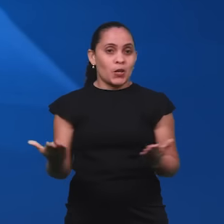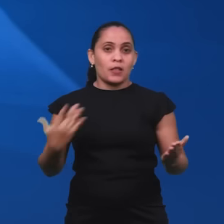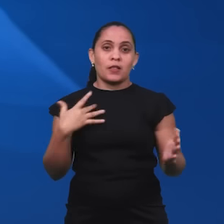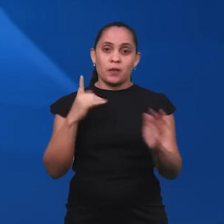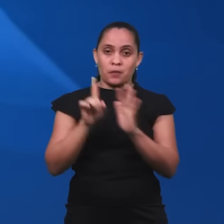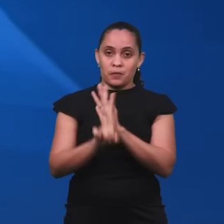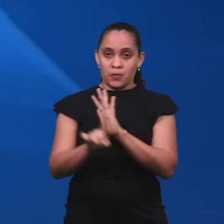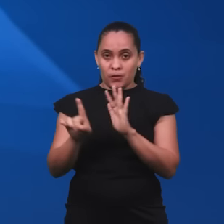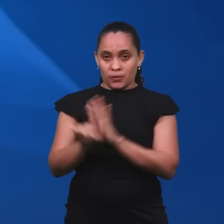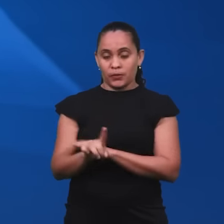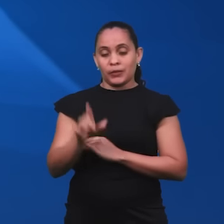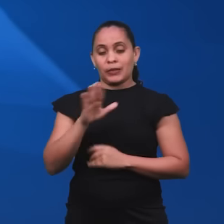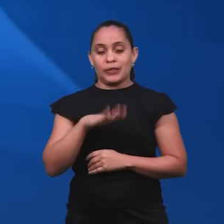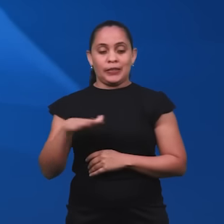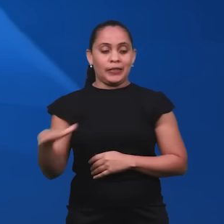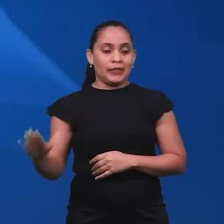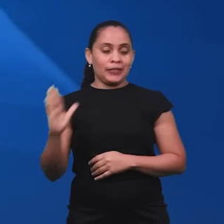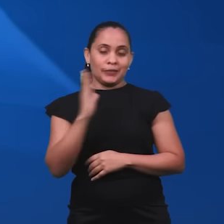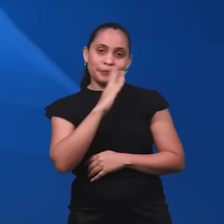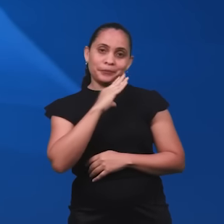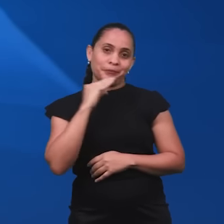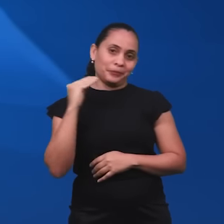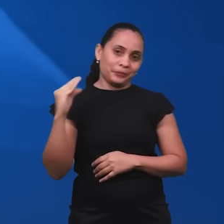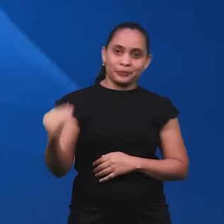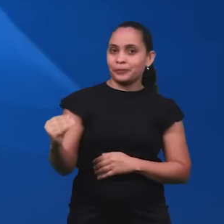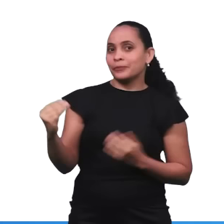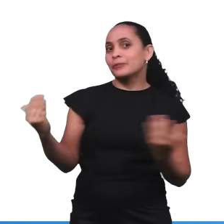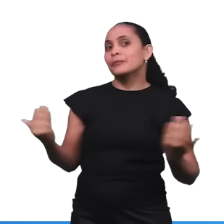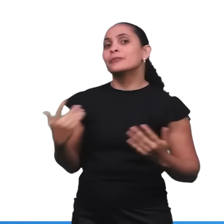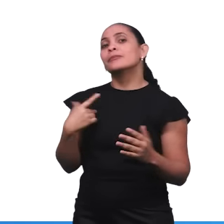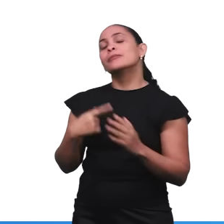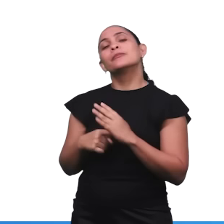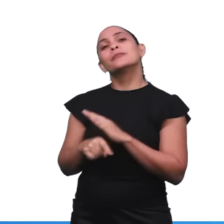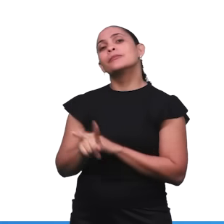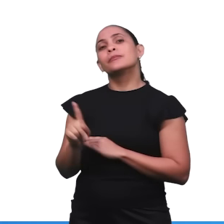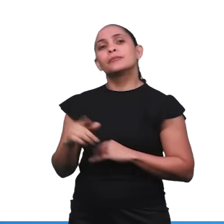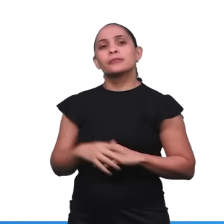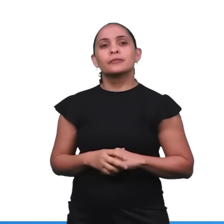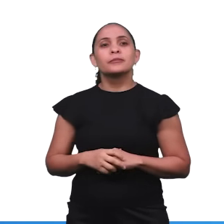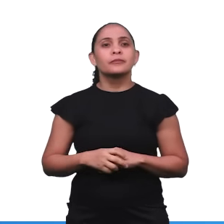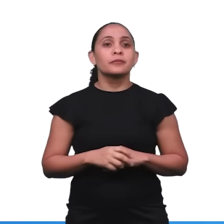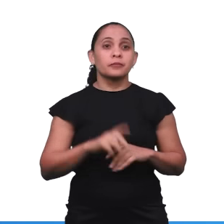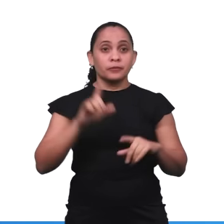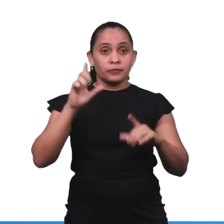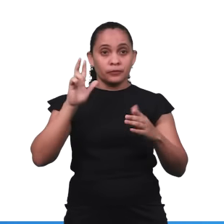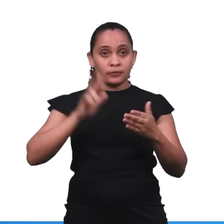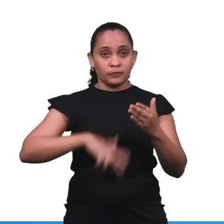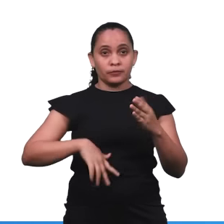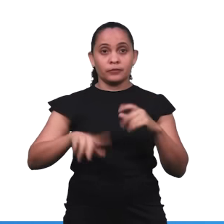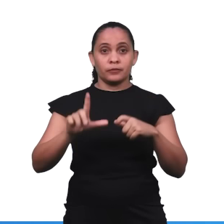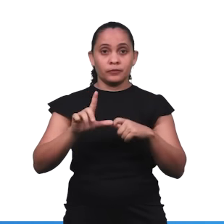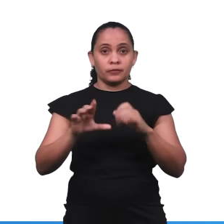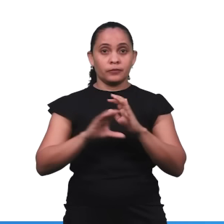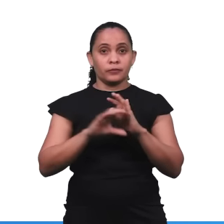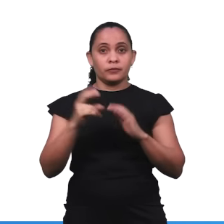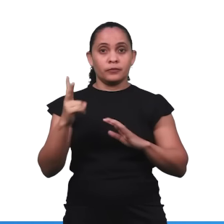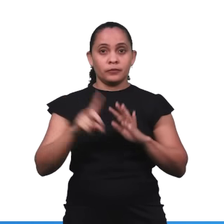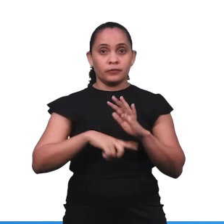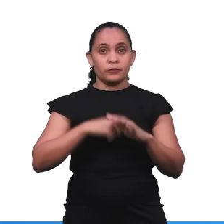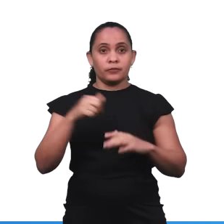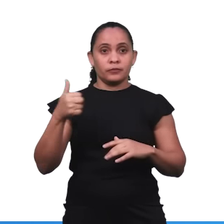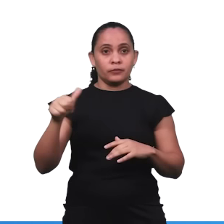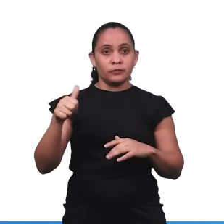das crianças intermediárias e adolescentes. E nós temos a pergunta que é o seguinte: leia Lucas capítulo 2, versículo 11